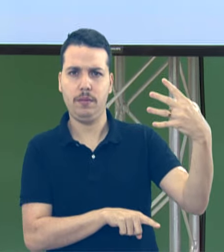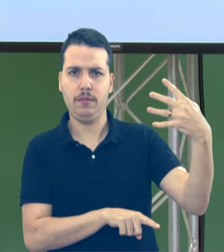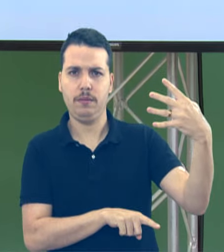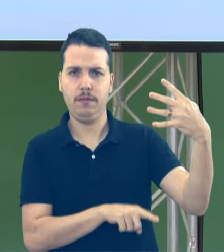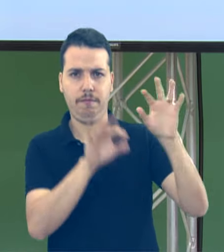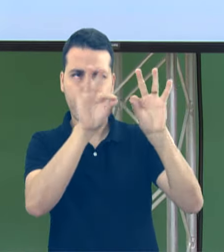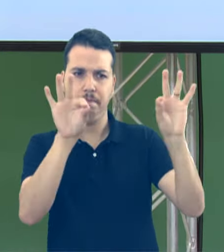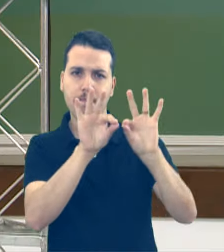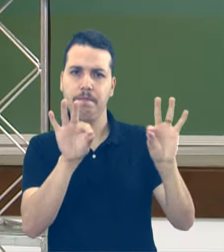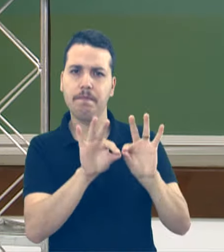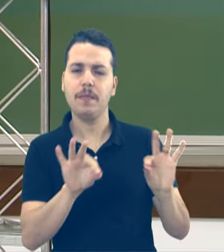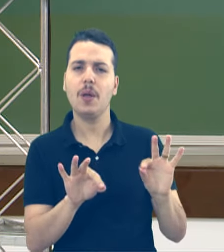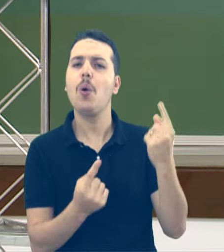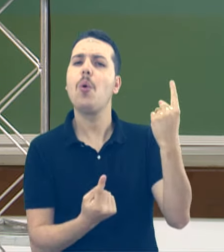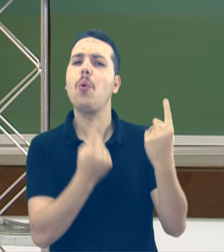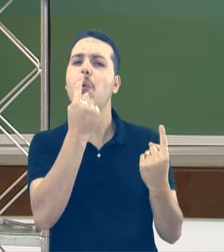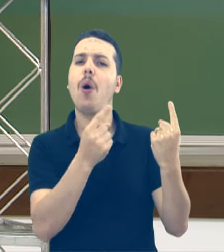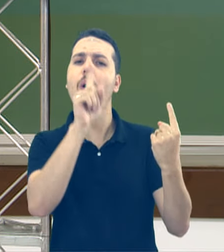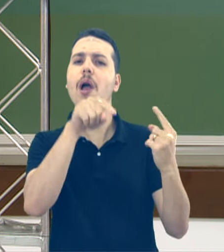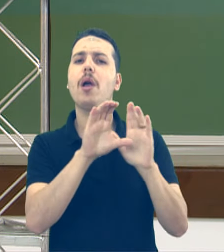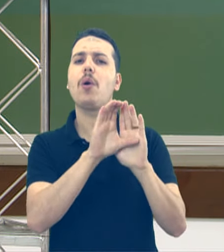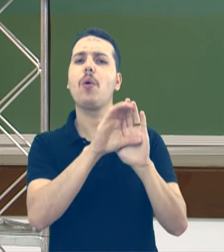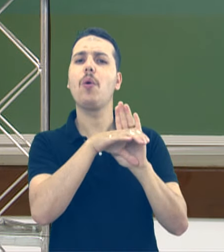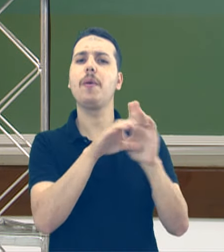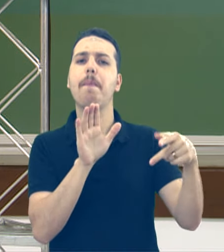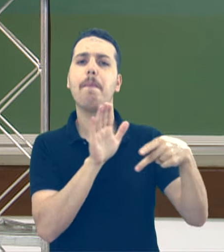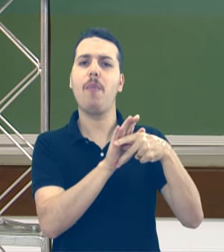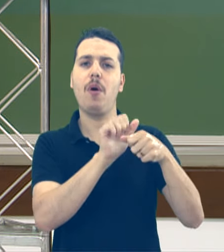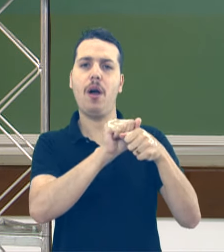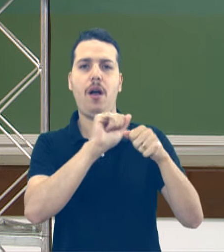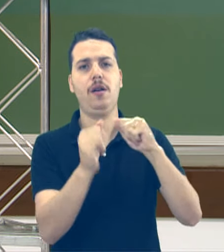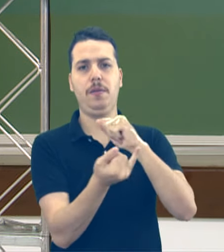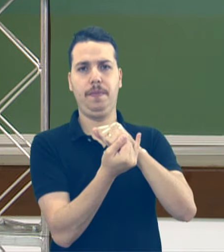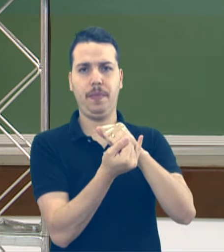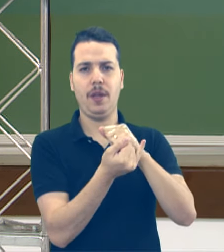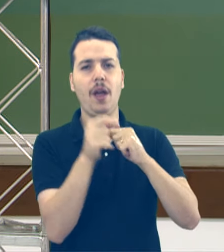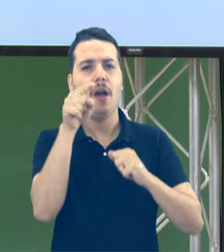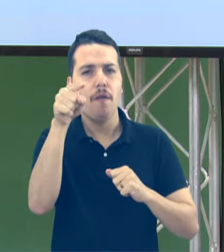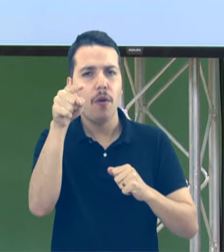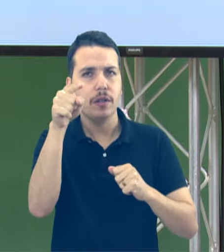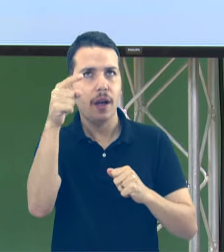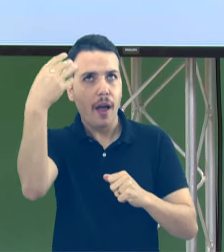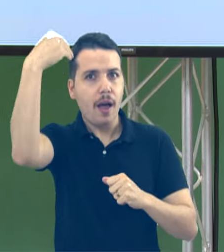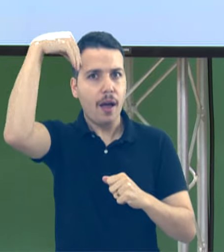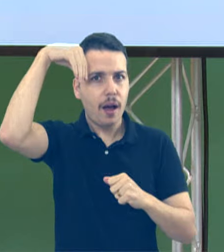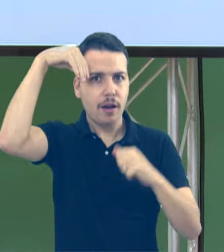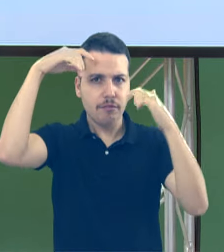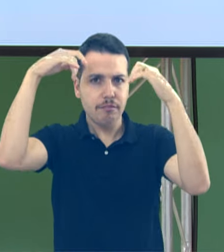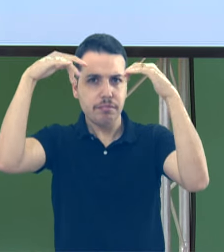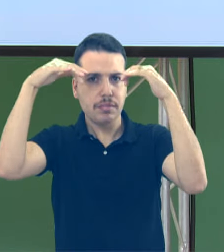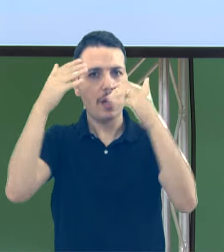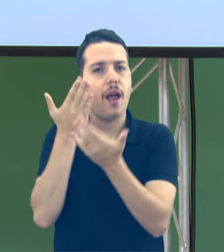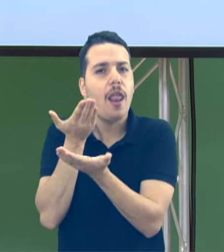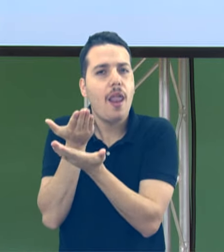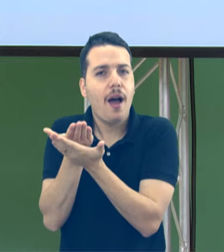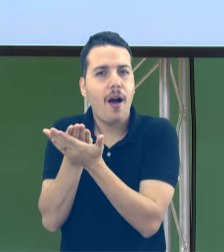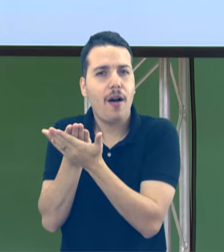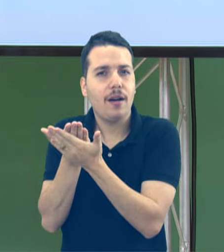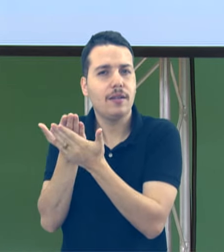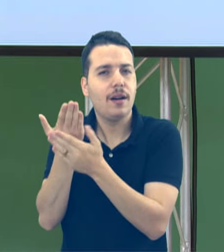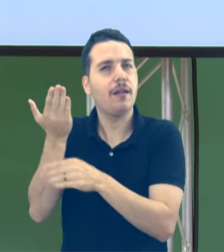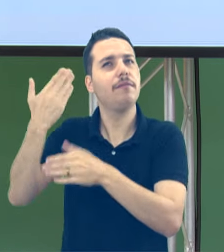qual seria o conceito do adjetivo que você tem internalizado aí das suas aulas de língua